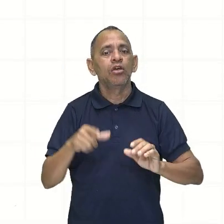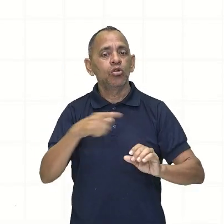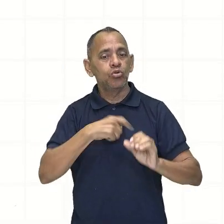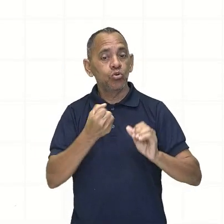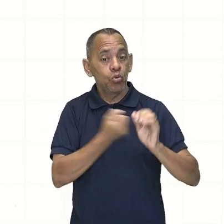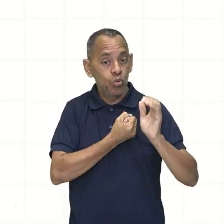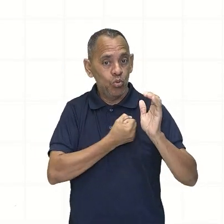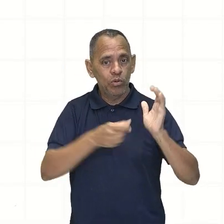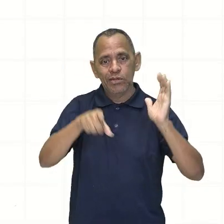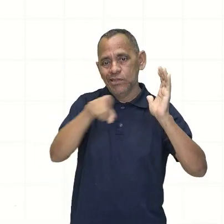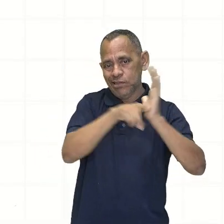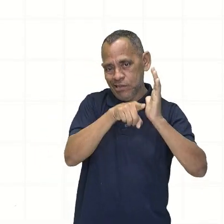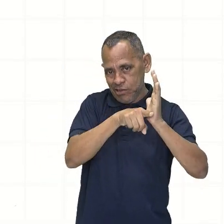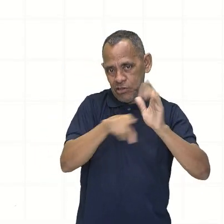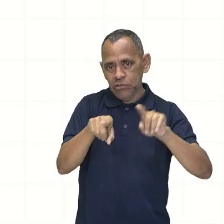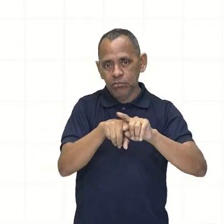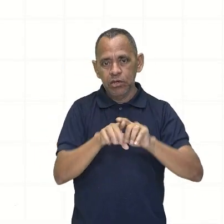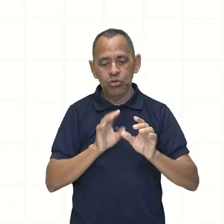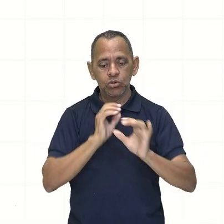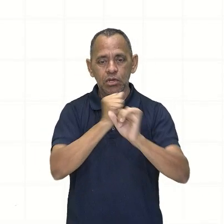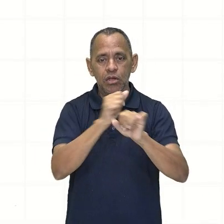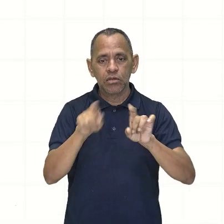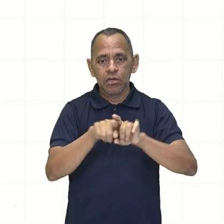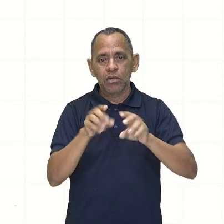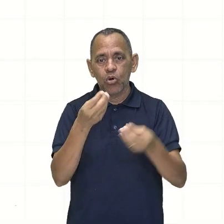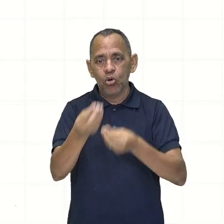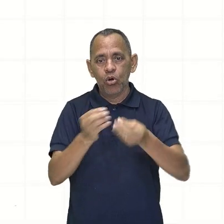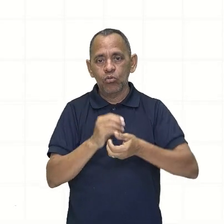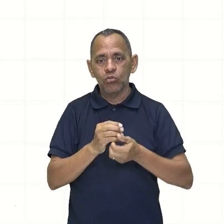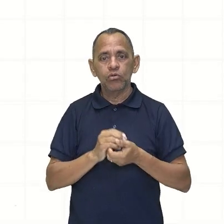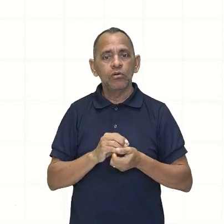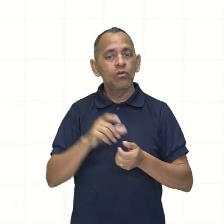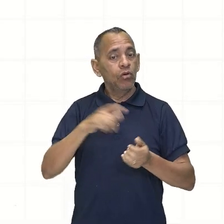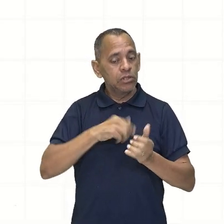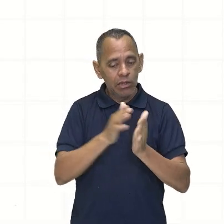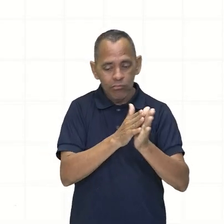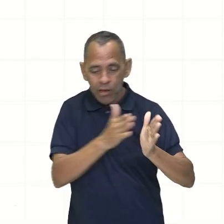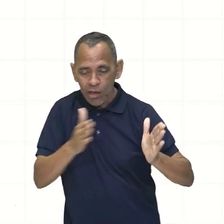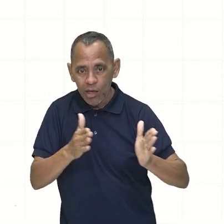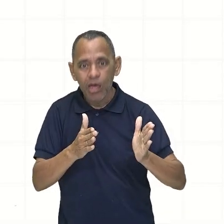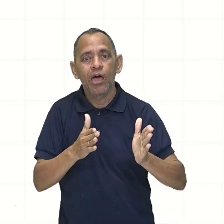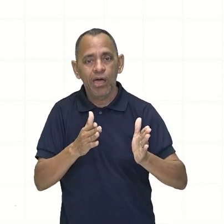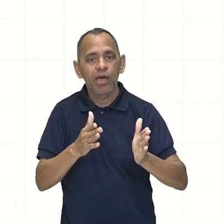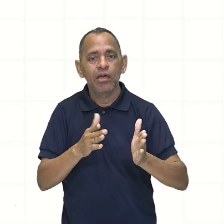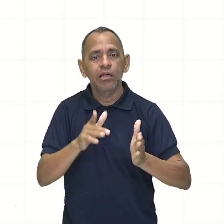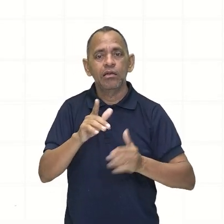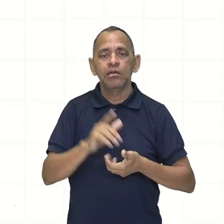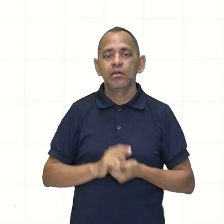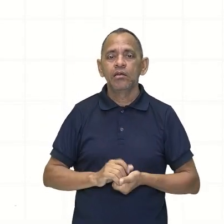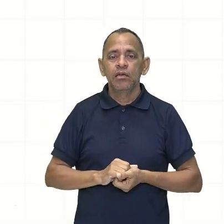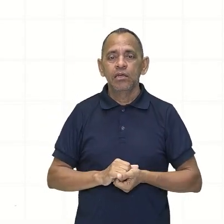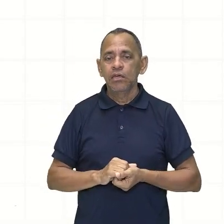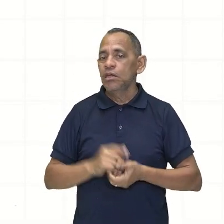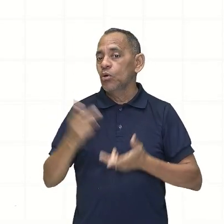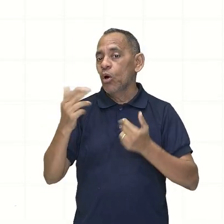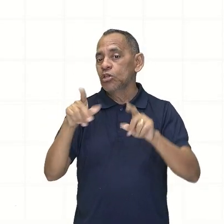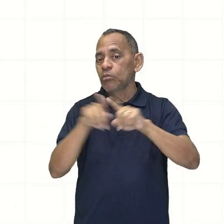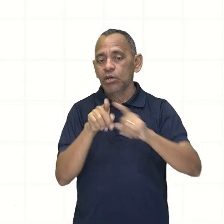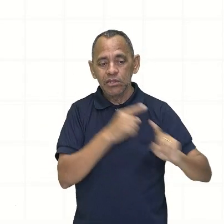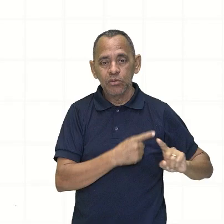nossos cálculos, tá? Eles vão seguir a mesma lógica das nossas